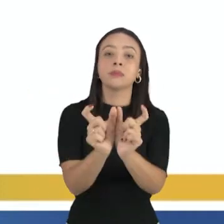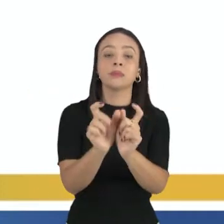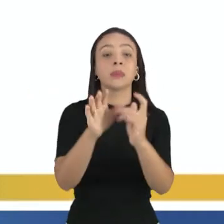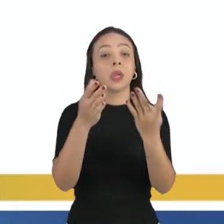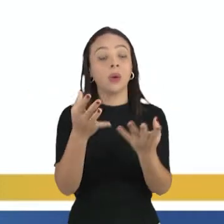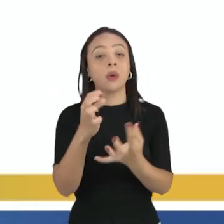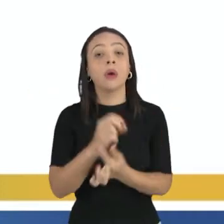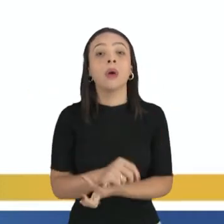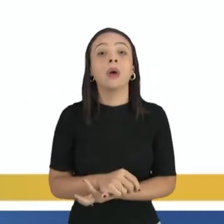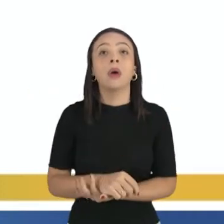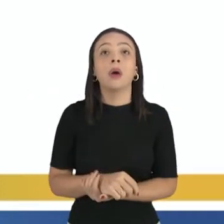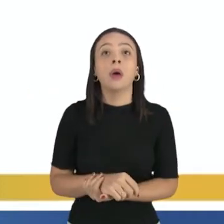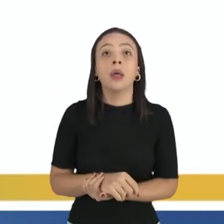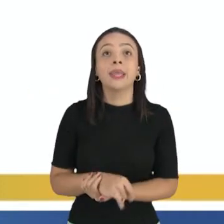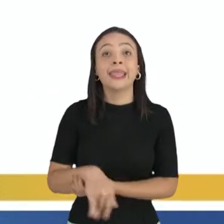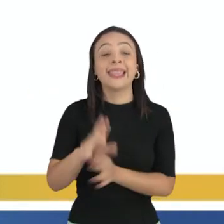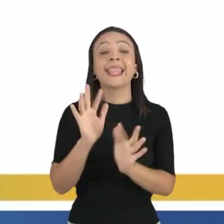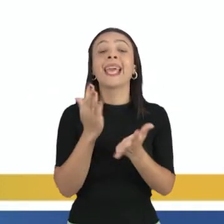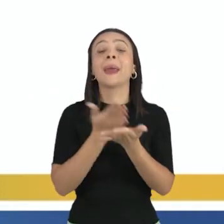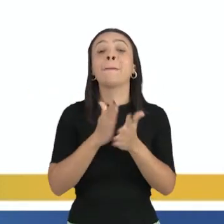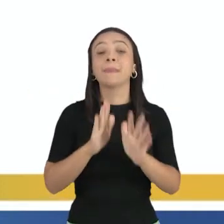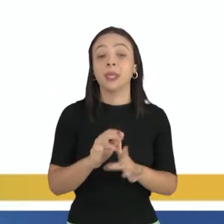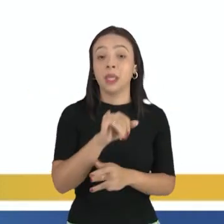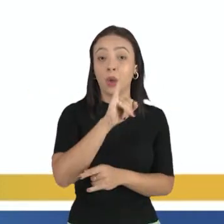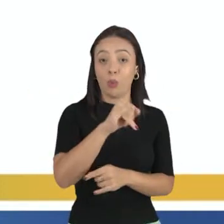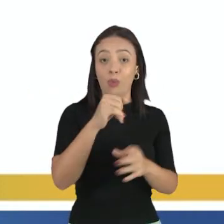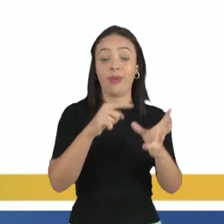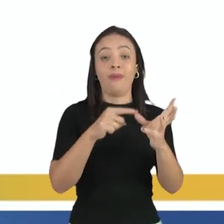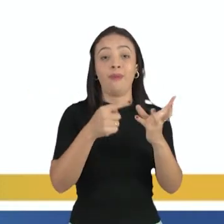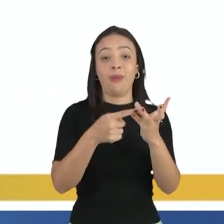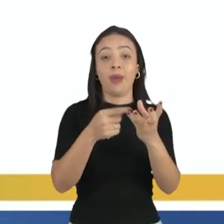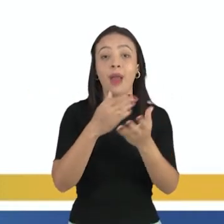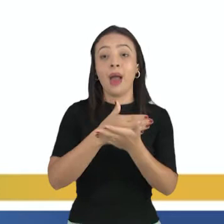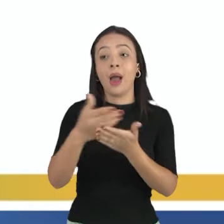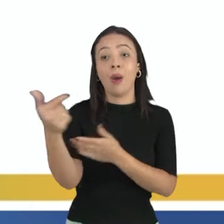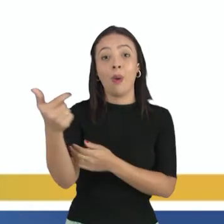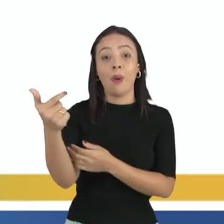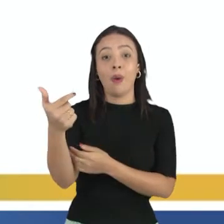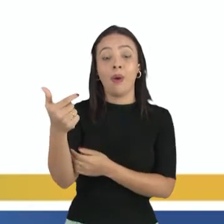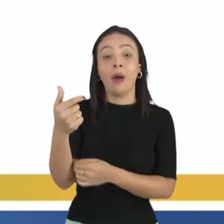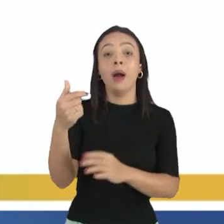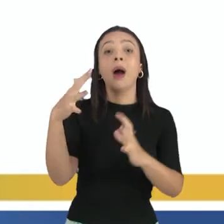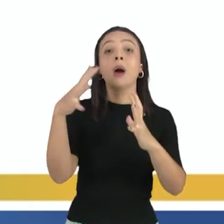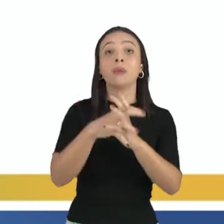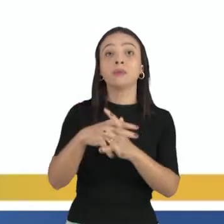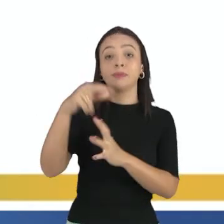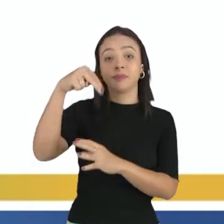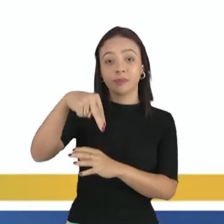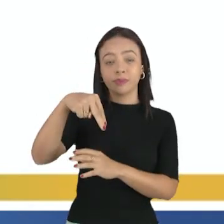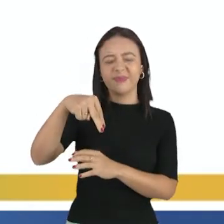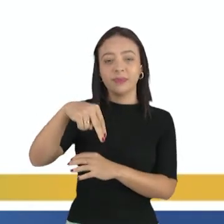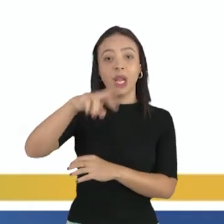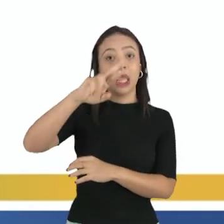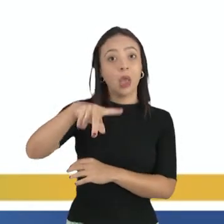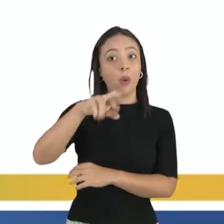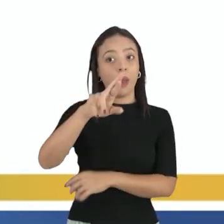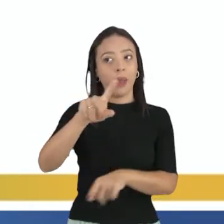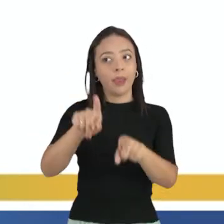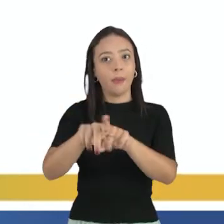Como o prefixo termina com a vogal I e a consoante que começa a segunda palavra é N, não é R ou